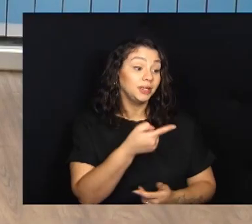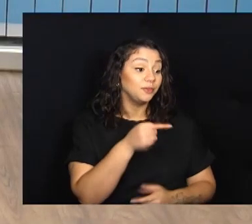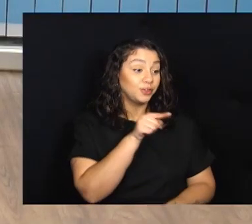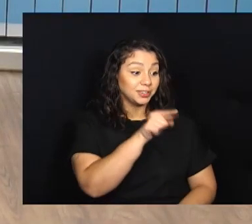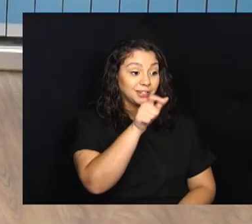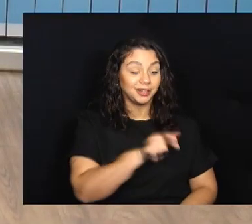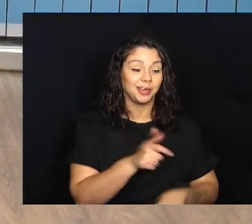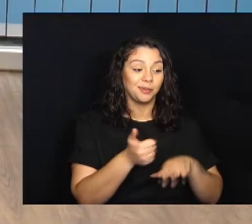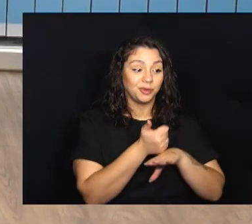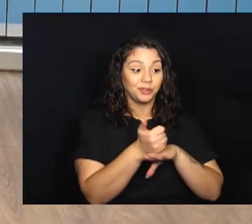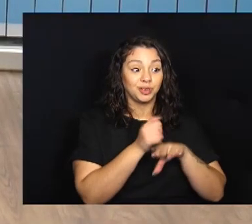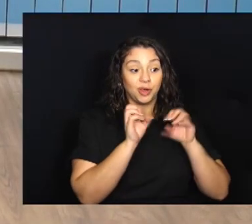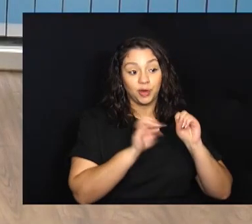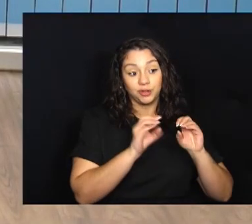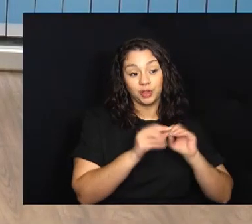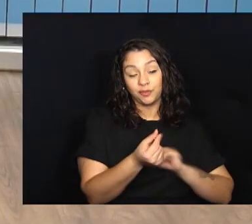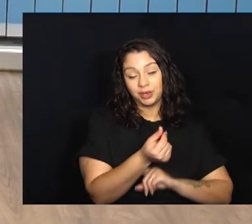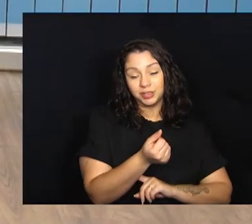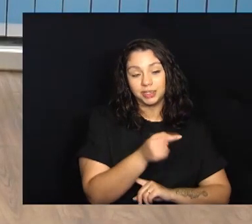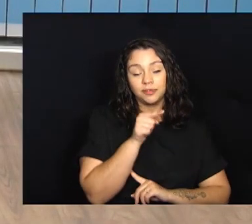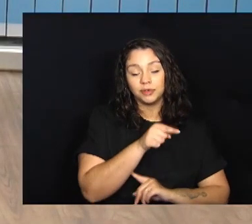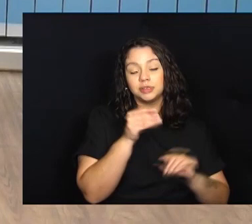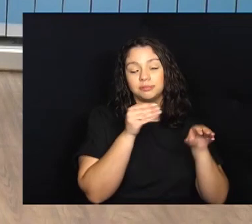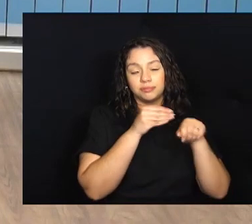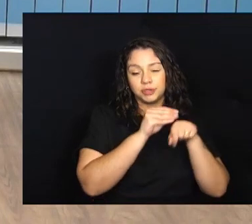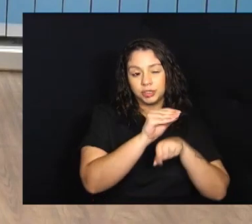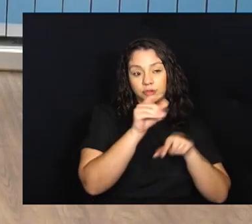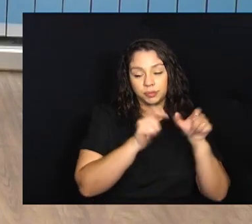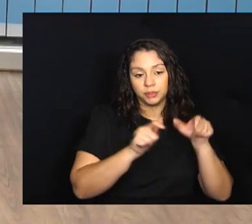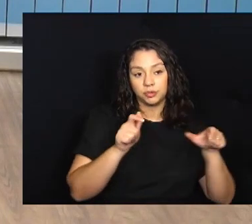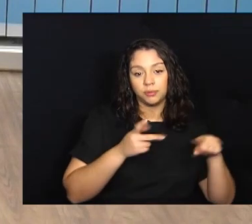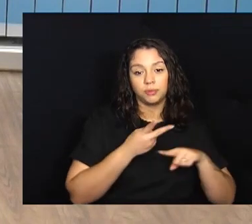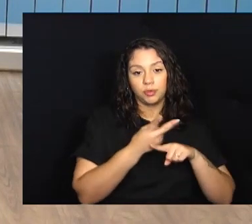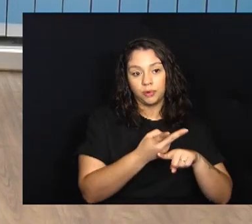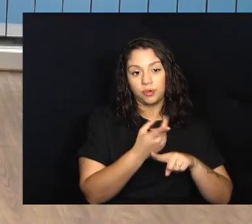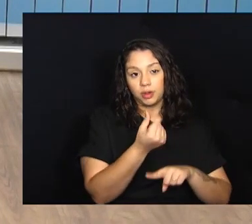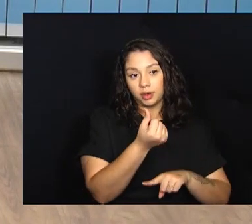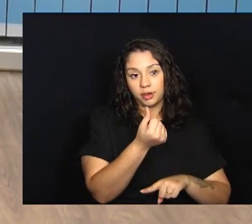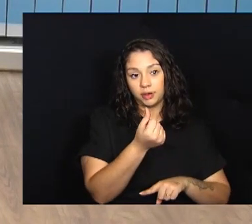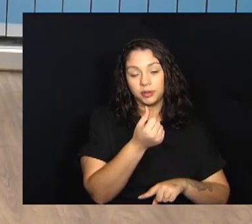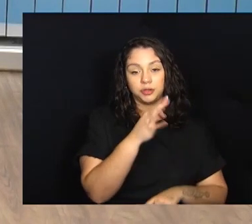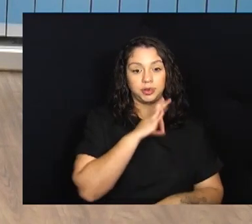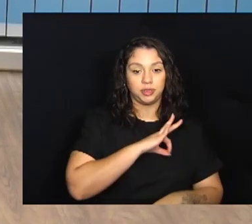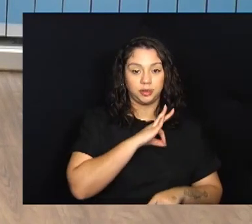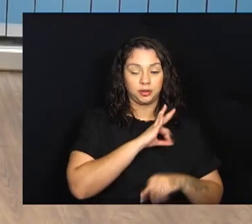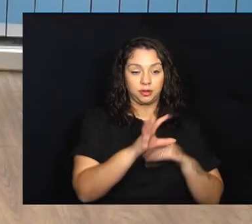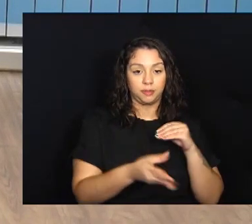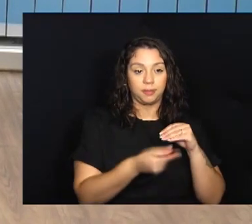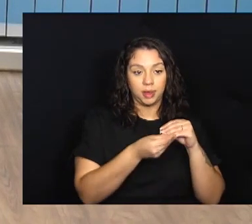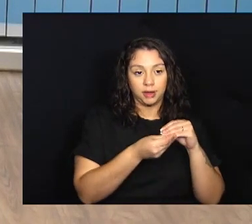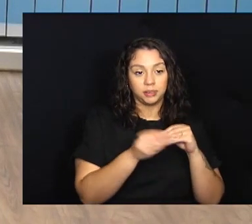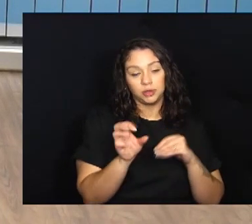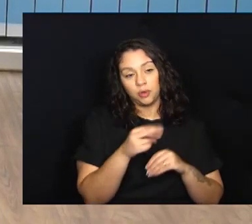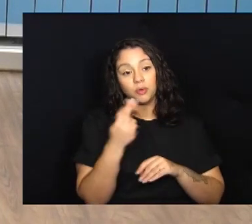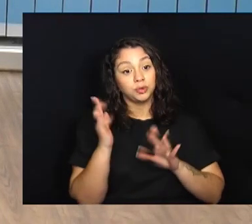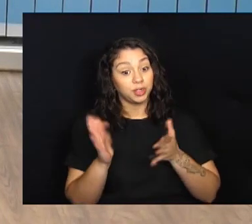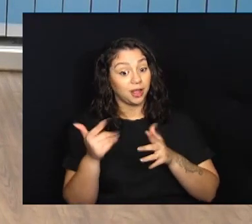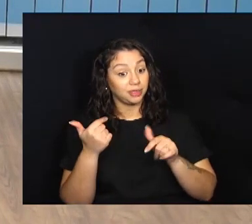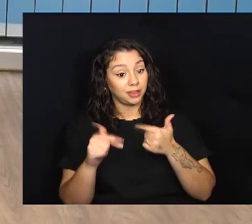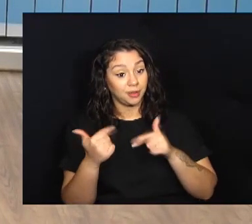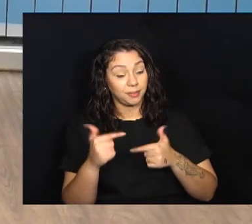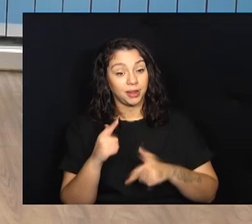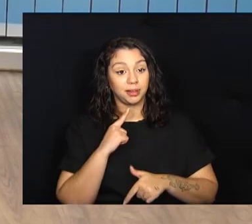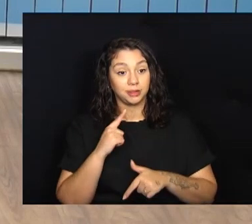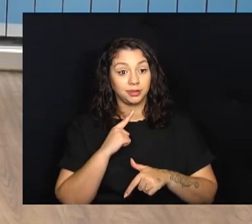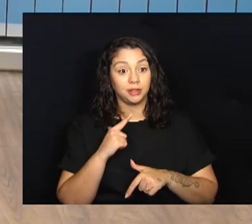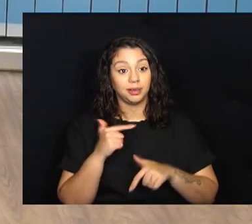Você recomenda as pessoas a irem atrás dessa renda a mais, mesmo também trabalhando muito